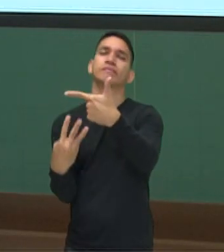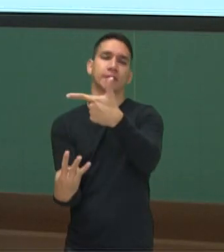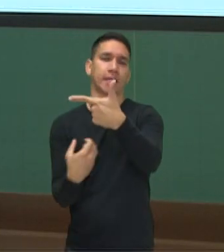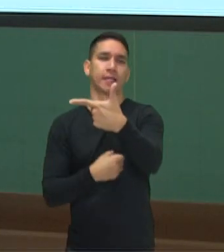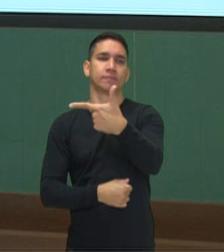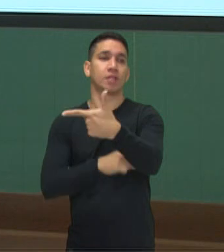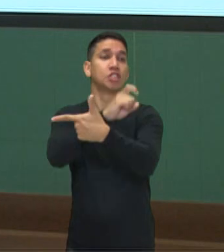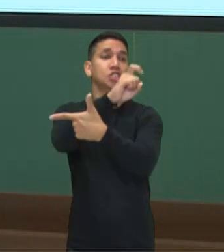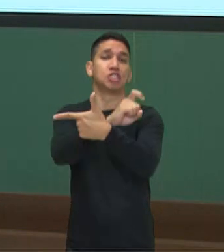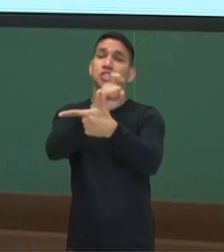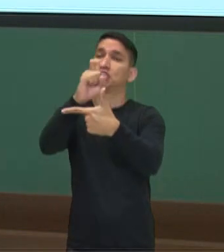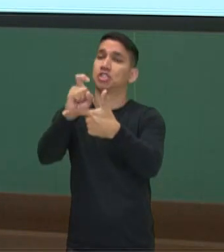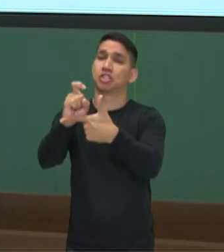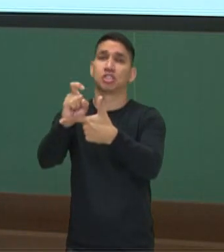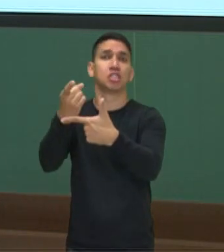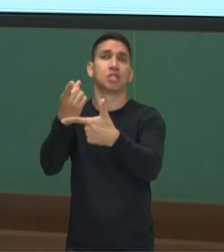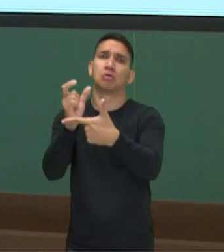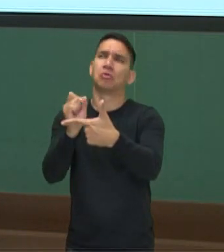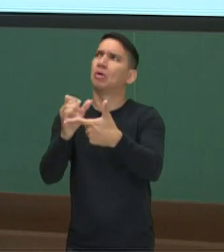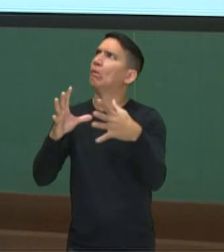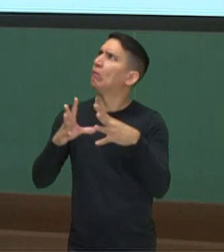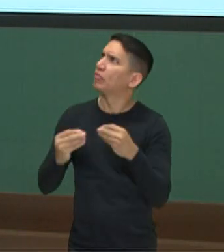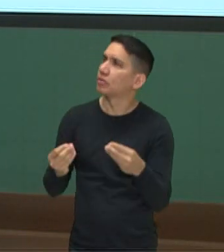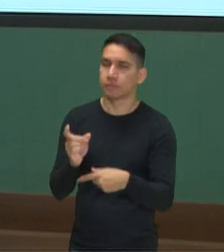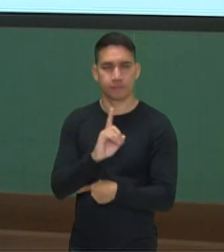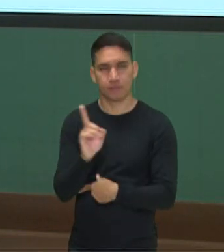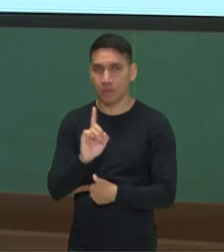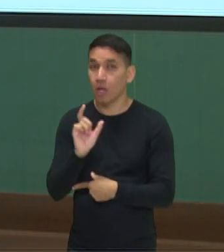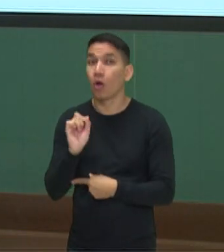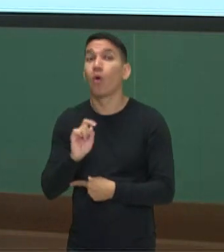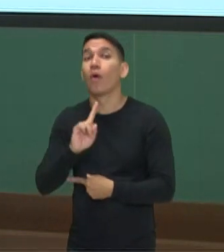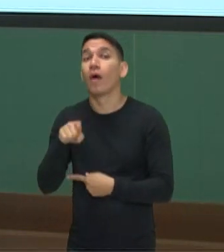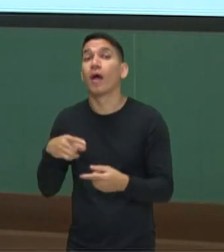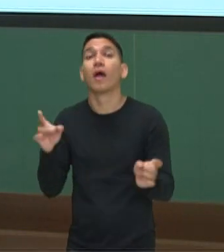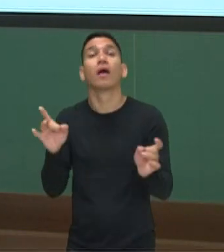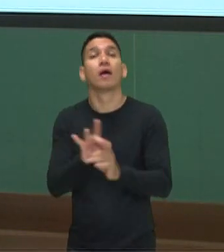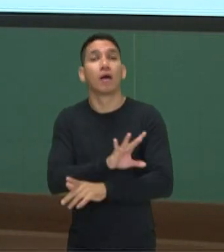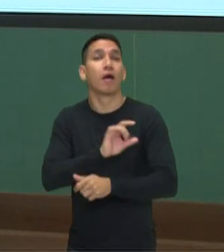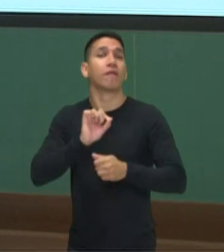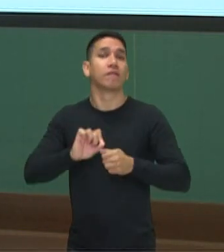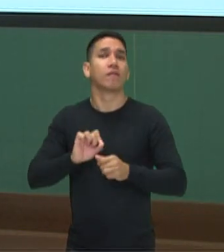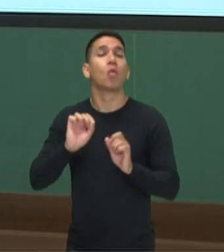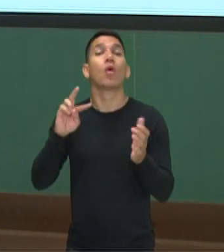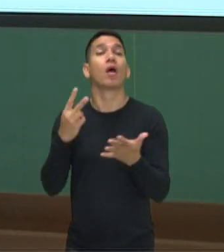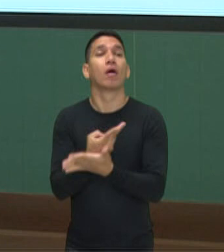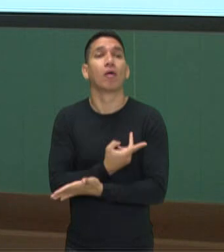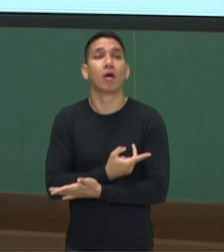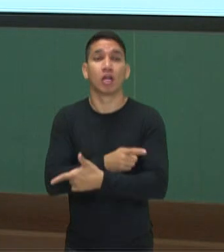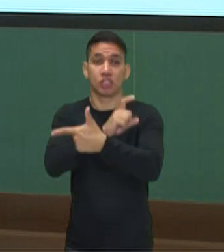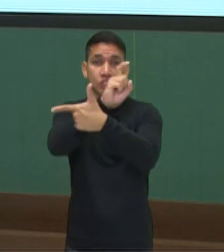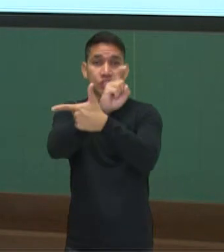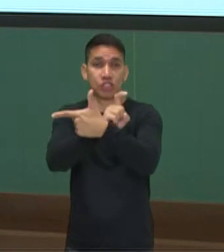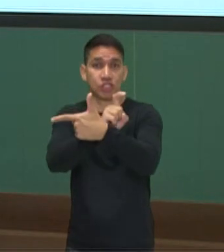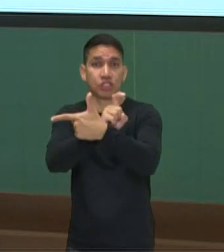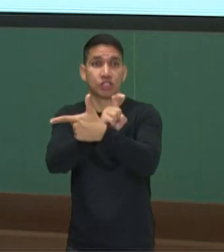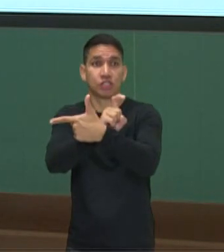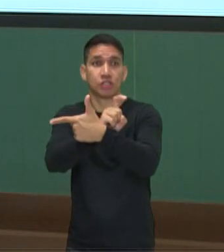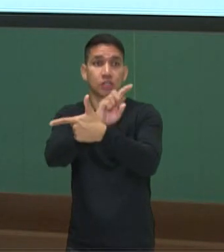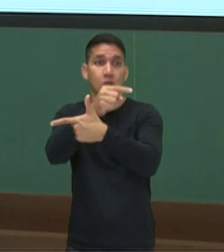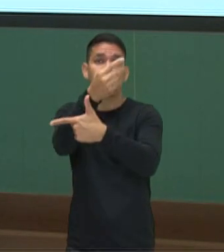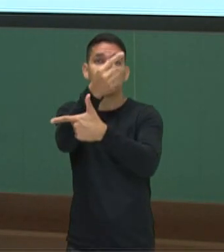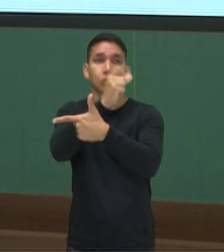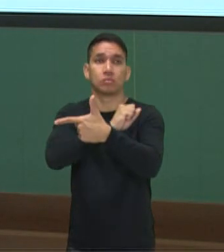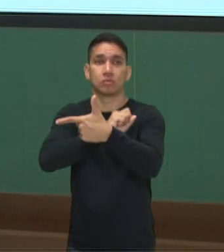x. Sumiu, prof? Não, não sumiu. Ele foi resolvido. O que acontece? X elevado a